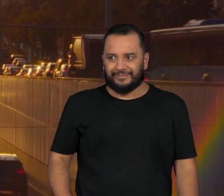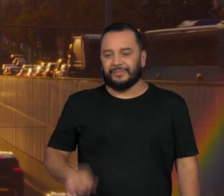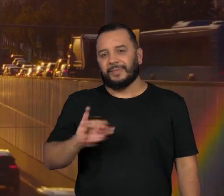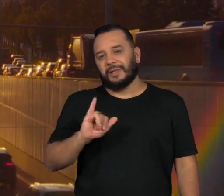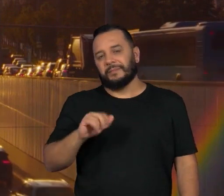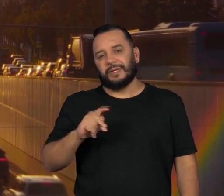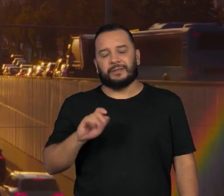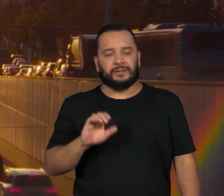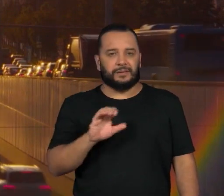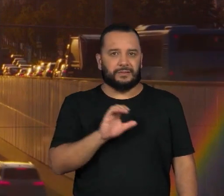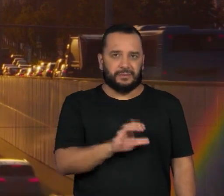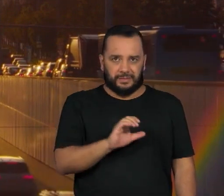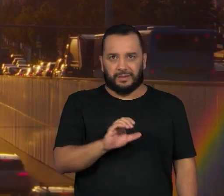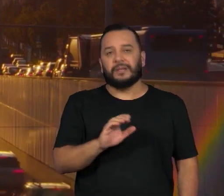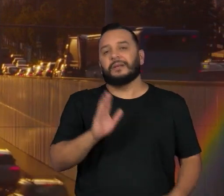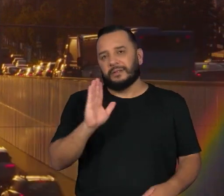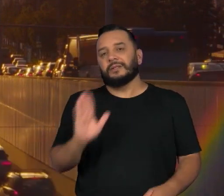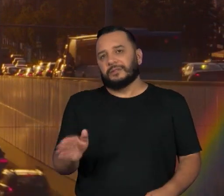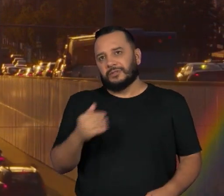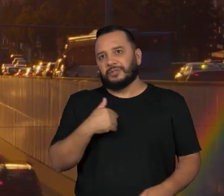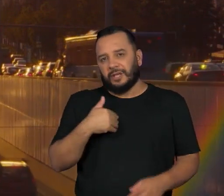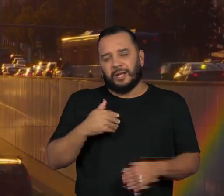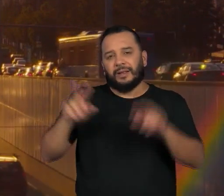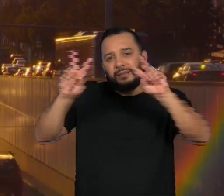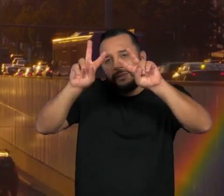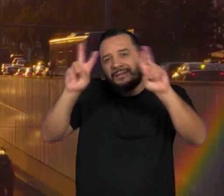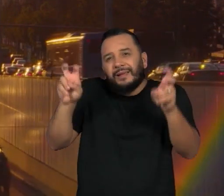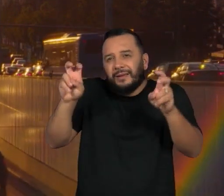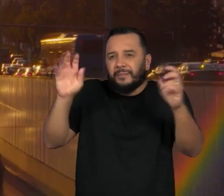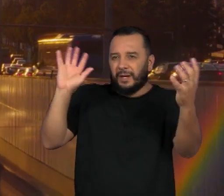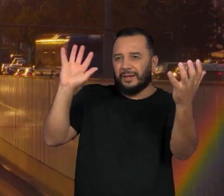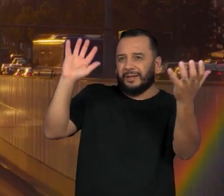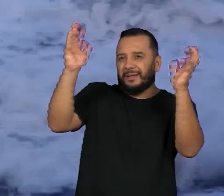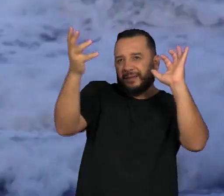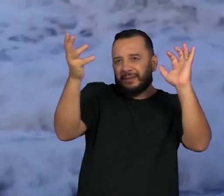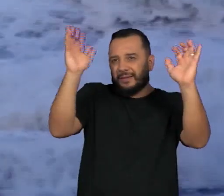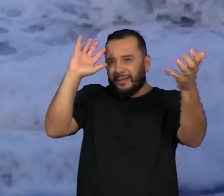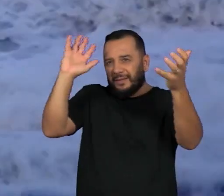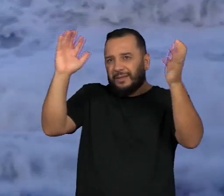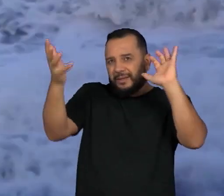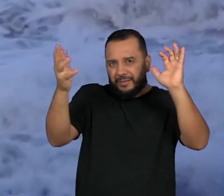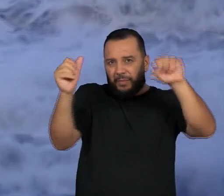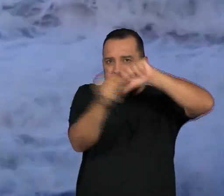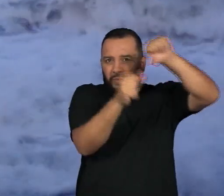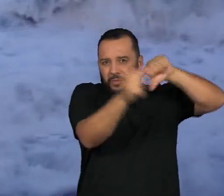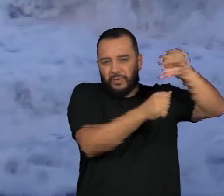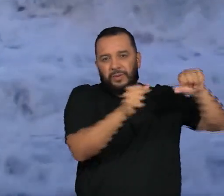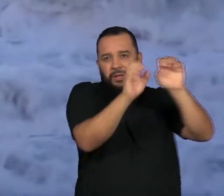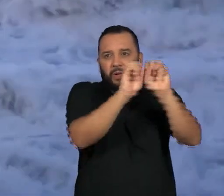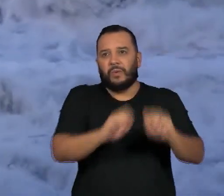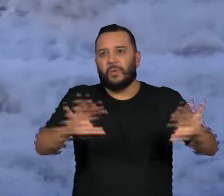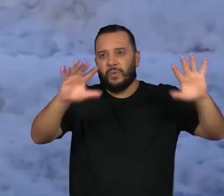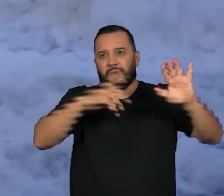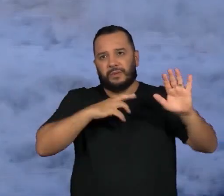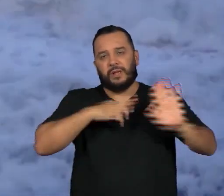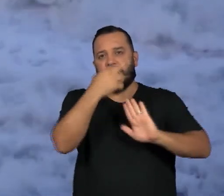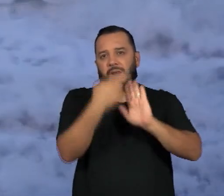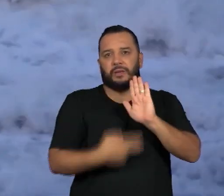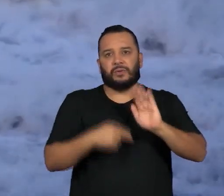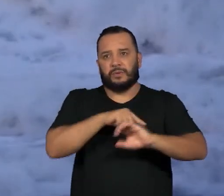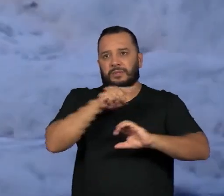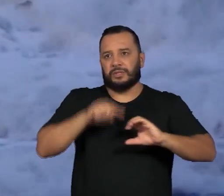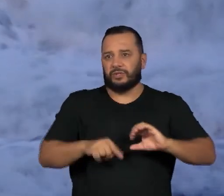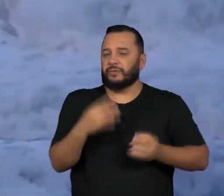IPCC, painel intergovernamental sobre mudanças climáticas da ONU, divulga relatório de consenso científico sobre